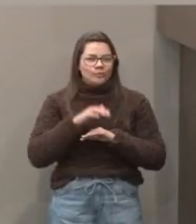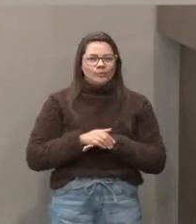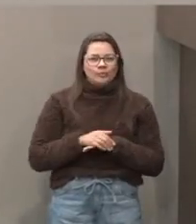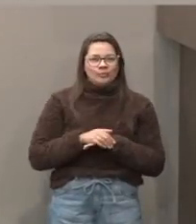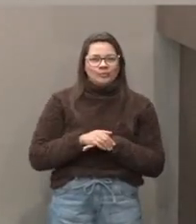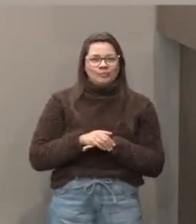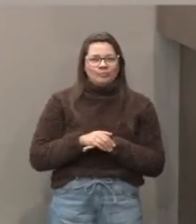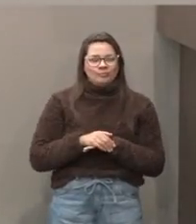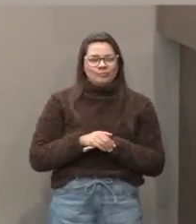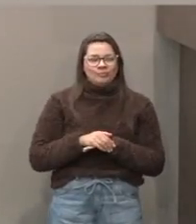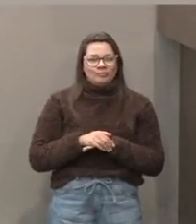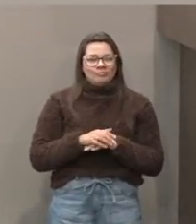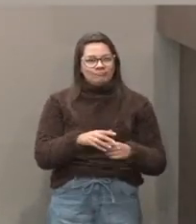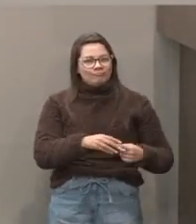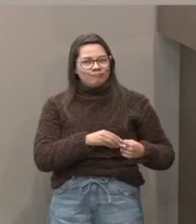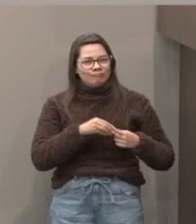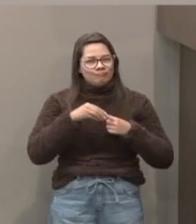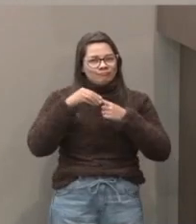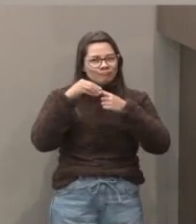digníssima